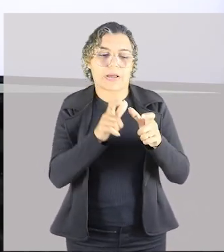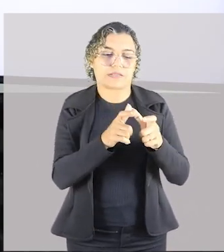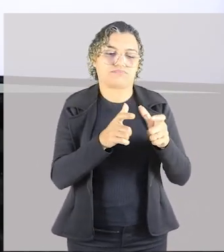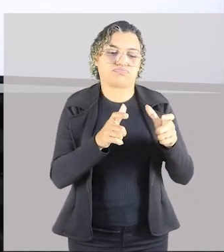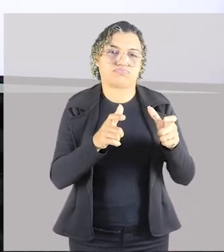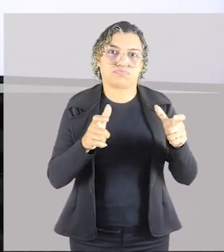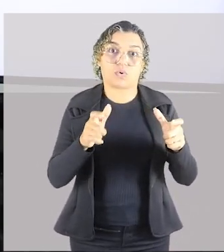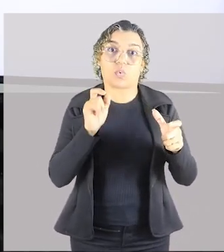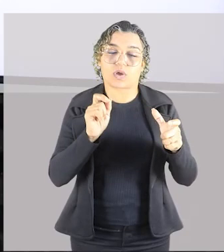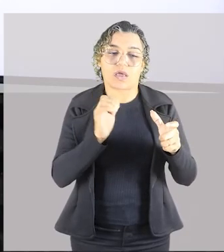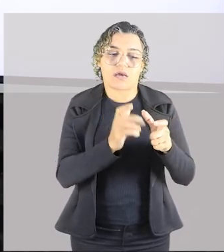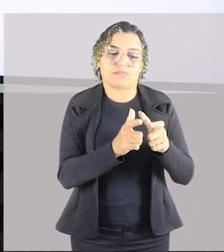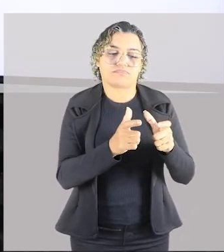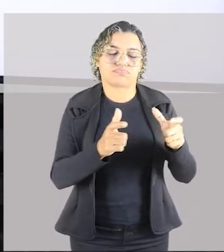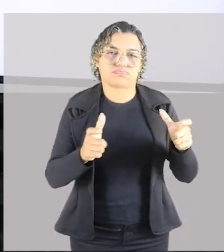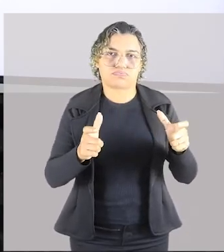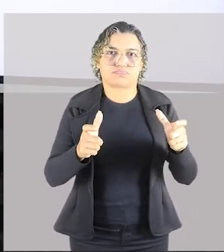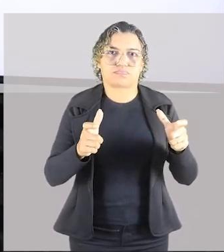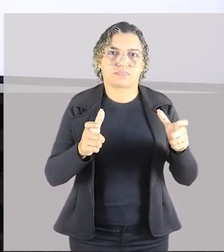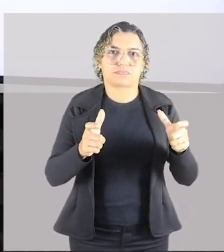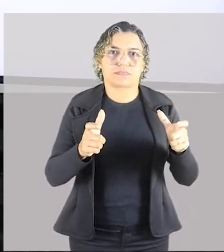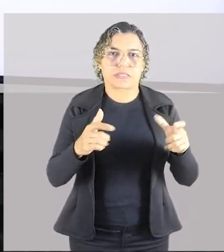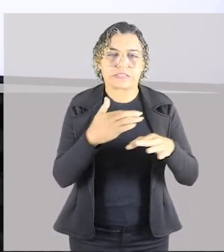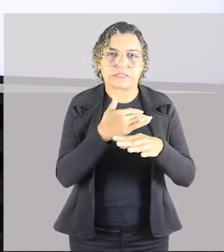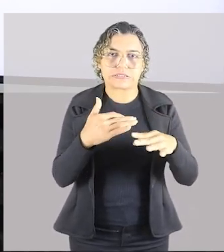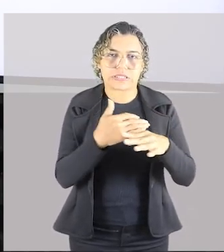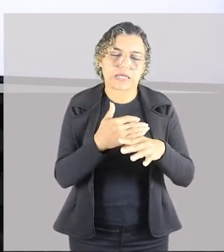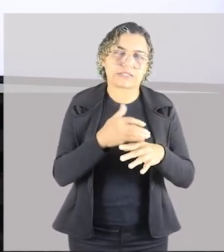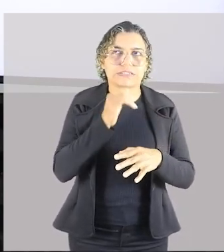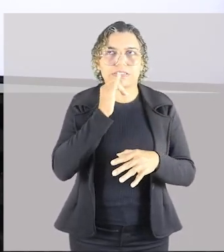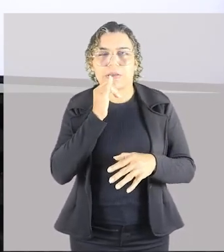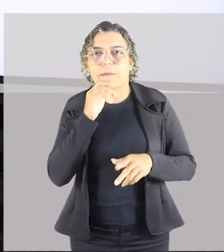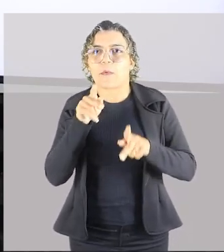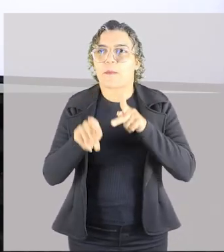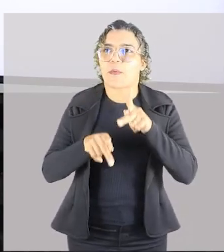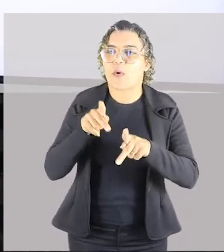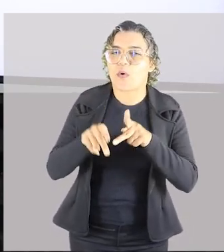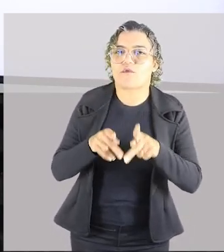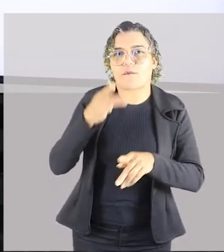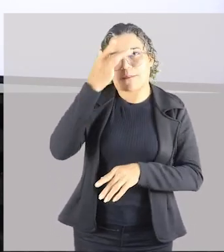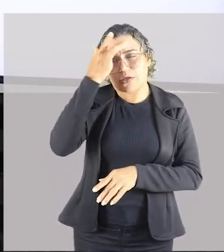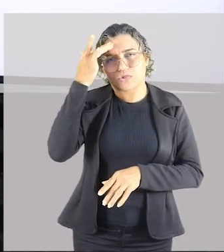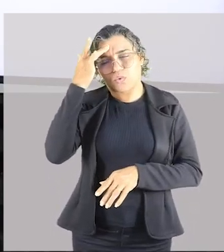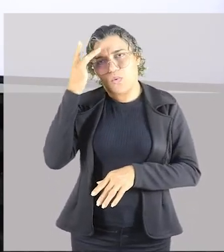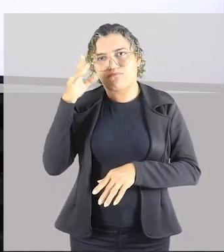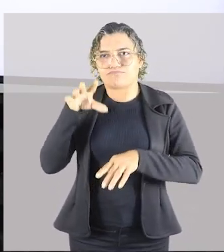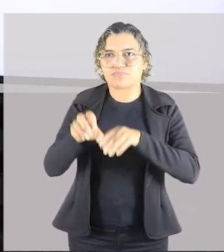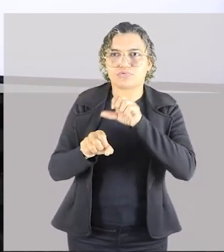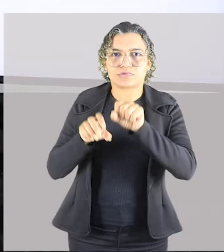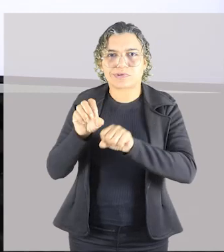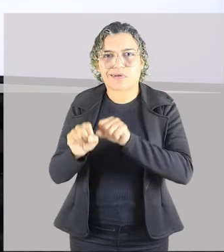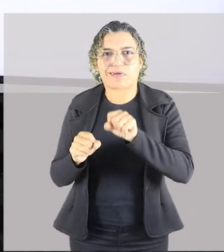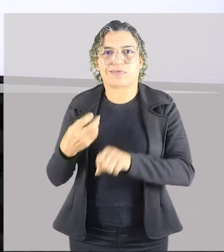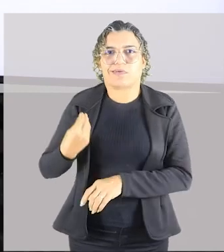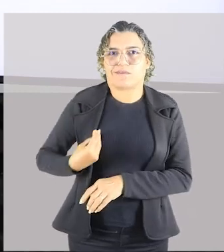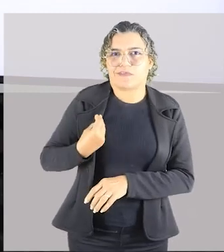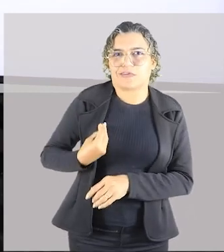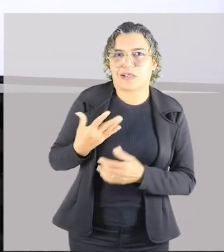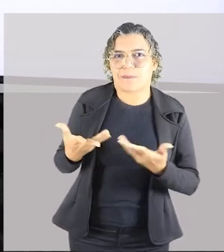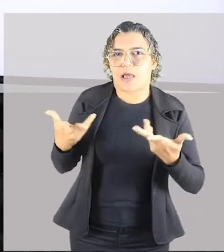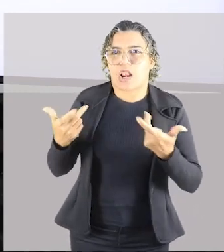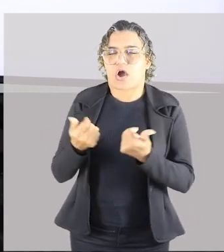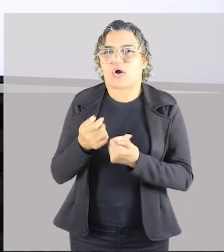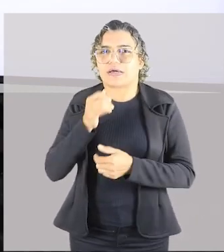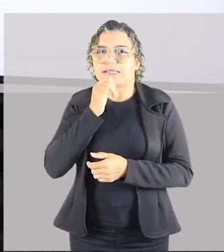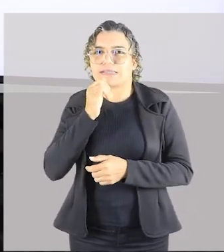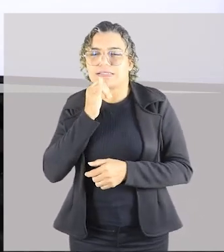como consequência o crescimento das cidades médias. Populações, pessoas buscando melhor qualidade de vida começam a